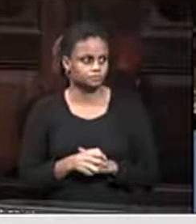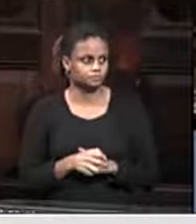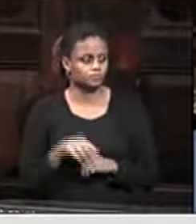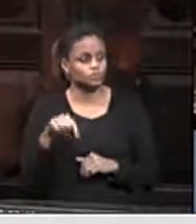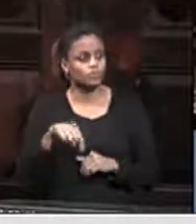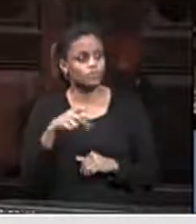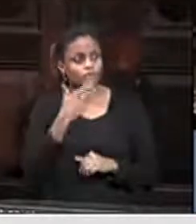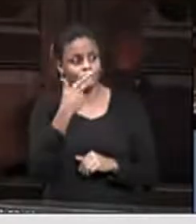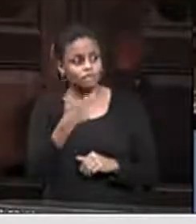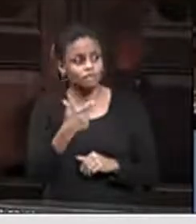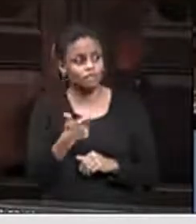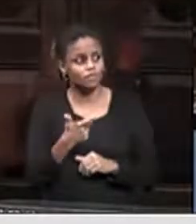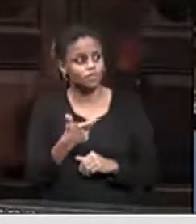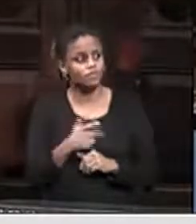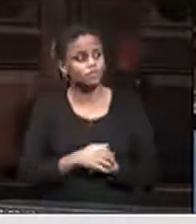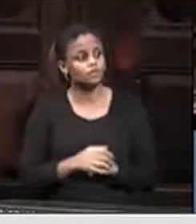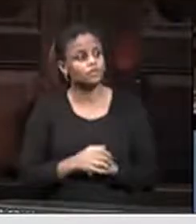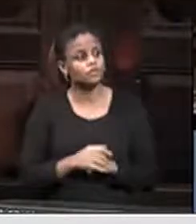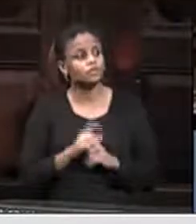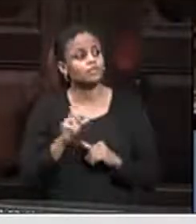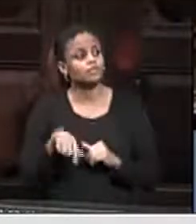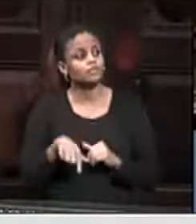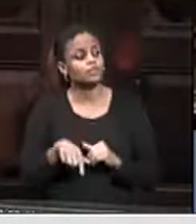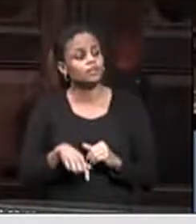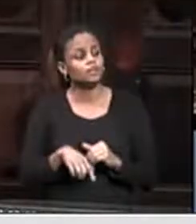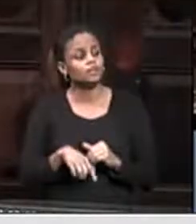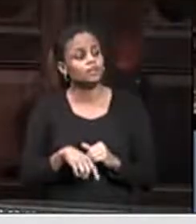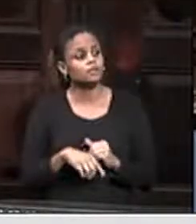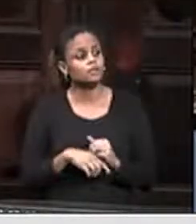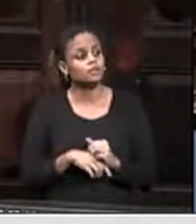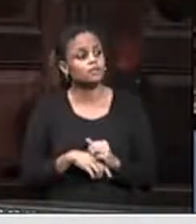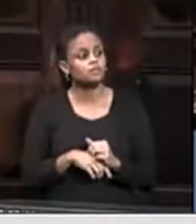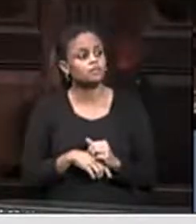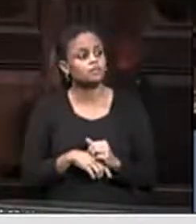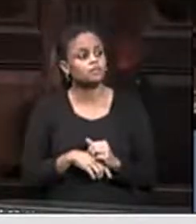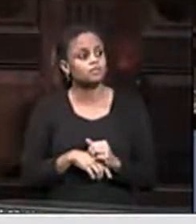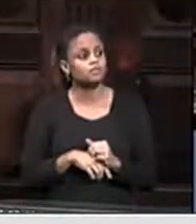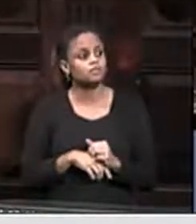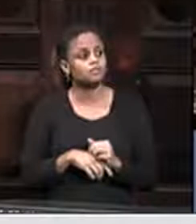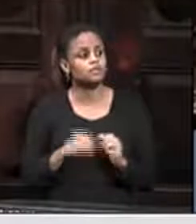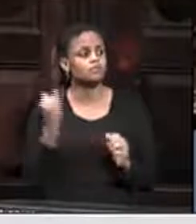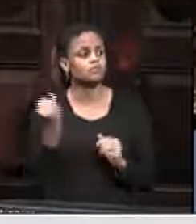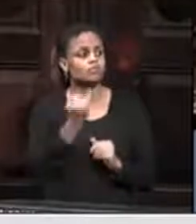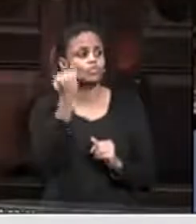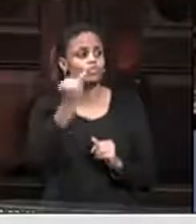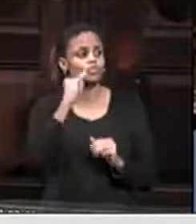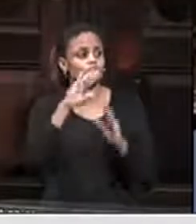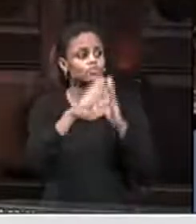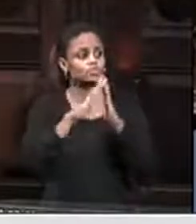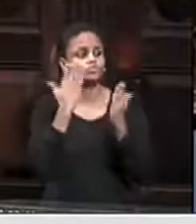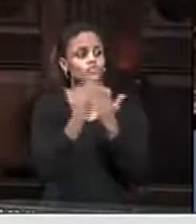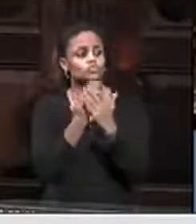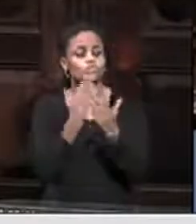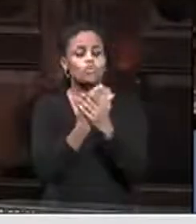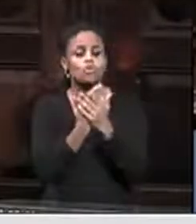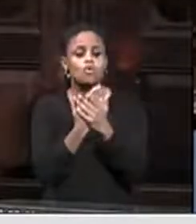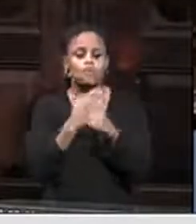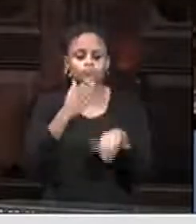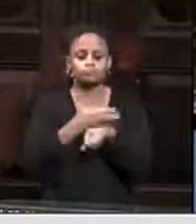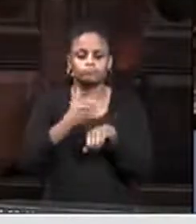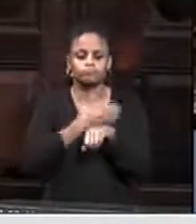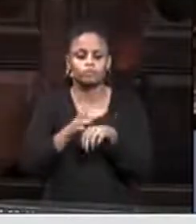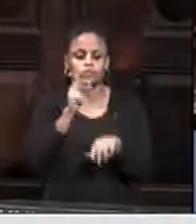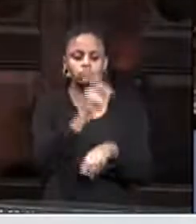me refiro, deputado Jânio Mendes, às valorosas e históricas escolas normais da